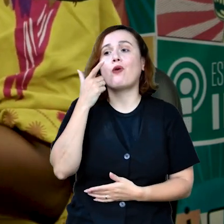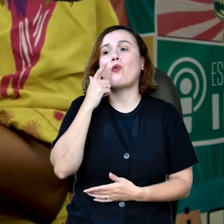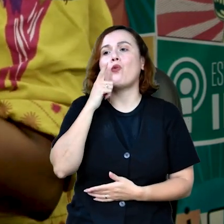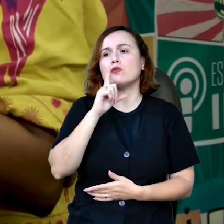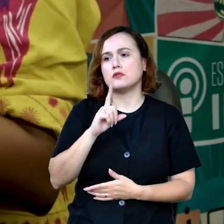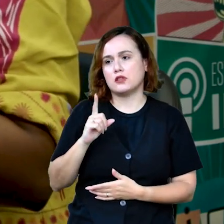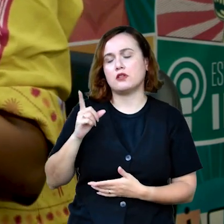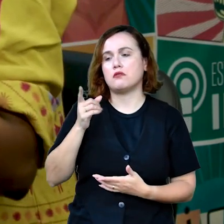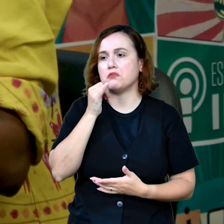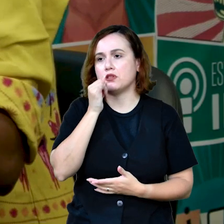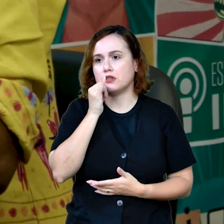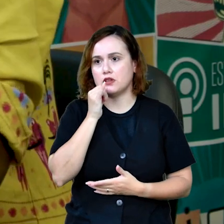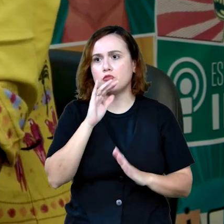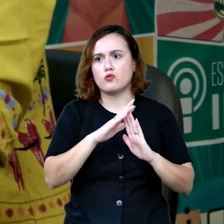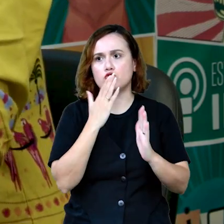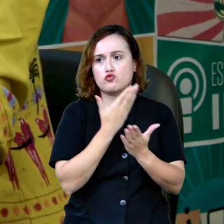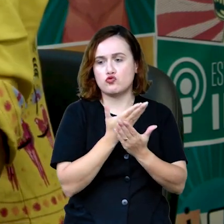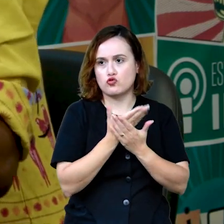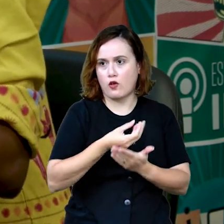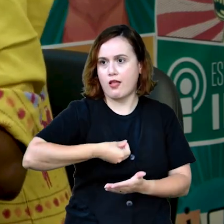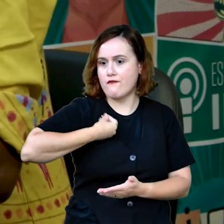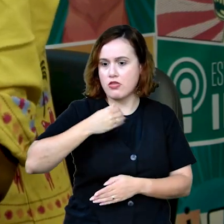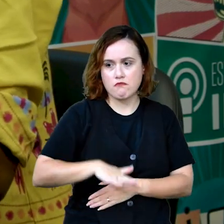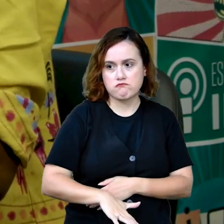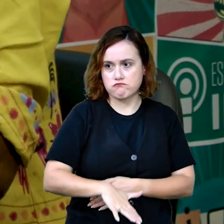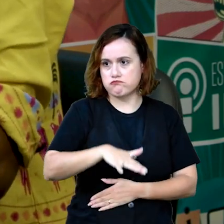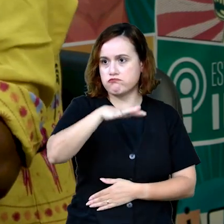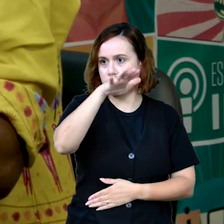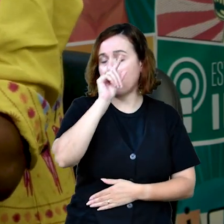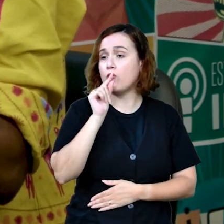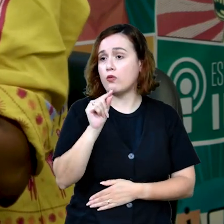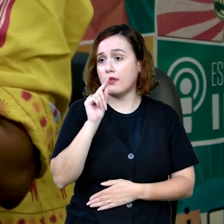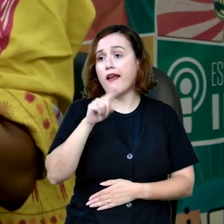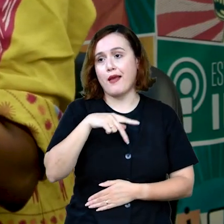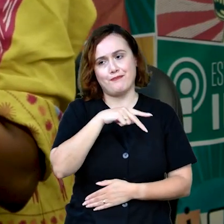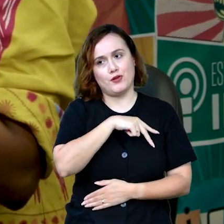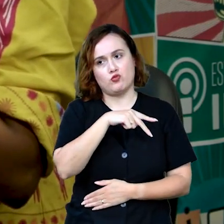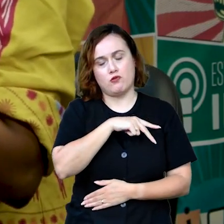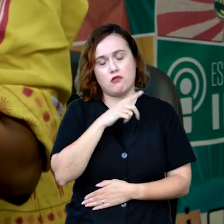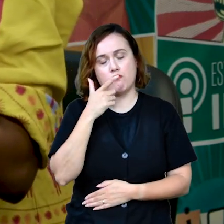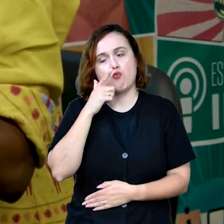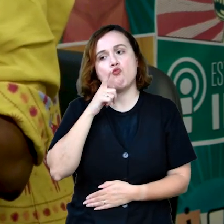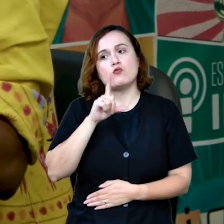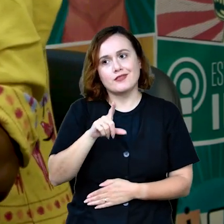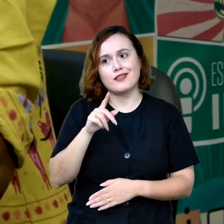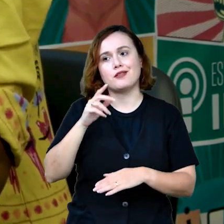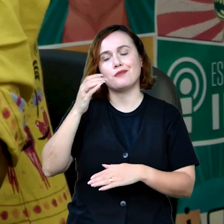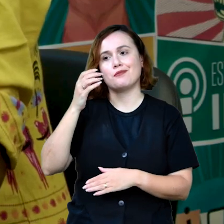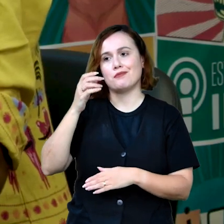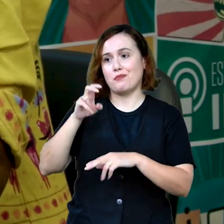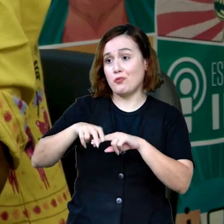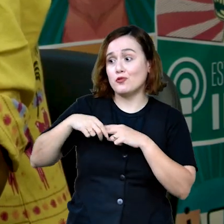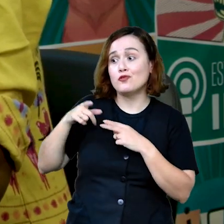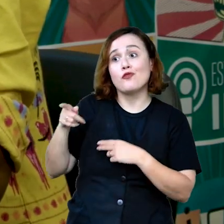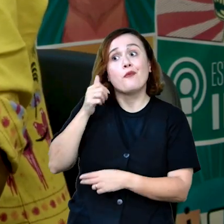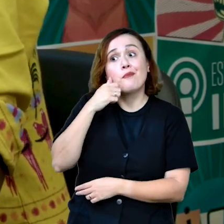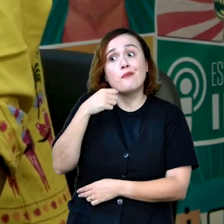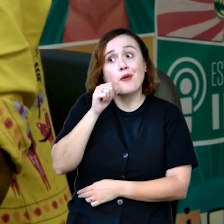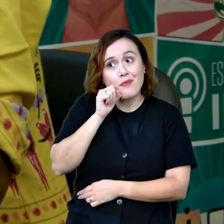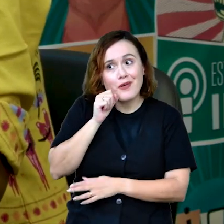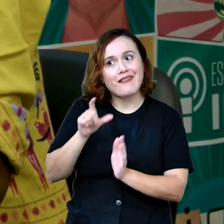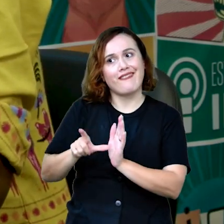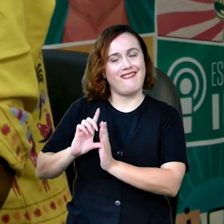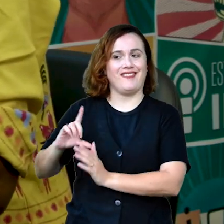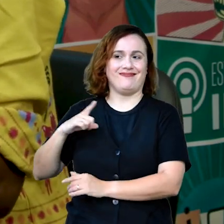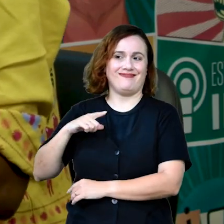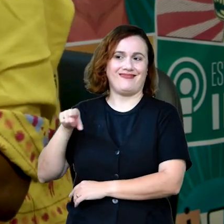que ao longo dessa trajetória toda eu passei por diversos episódios de racismo, e muitos nessa chave, como eu falei, né, em tom de brincadeira, que a gente